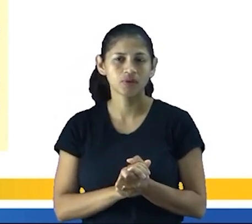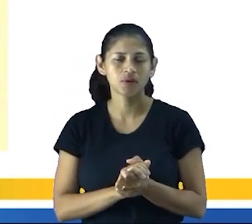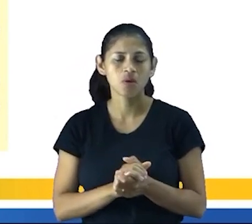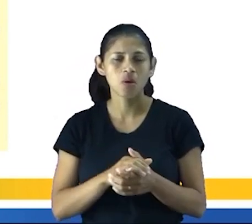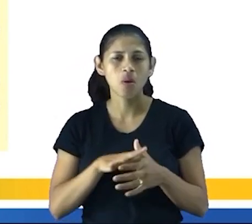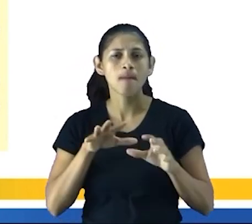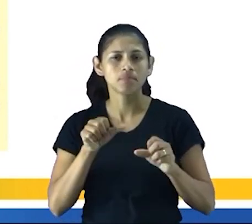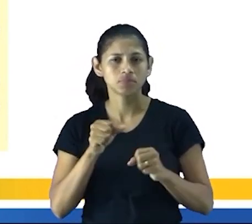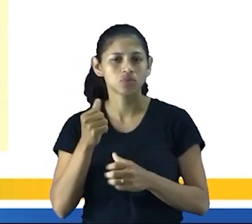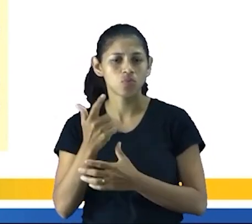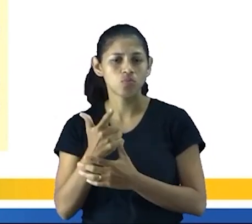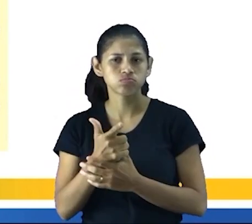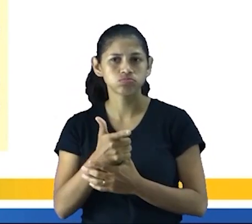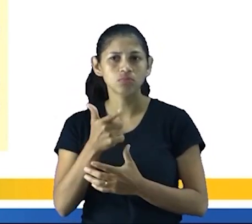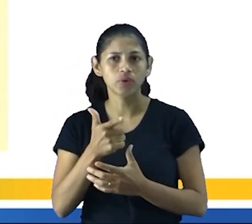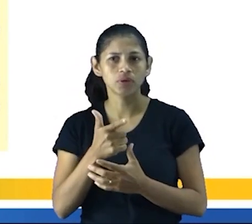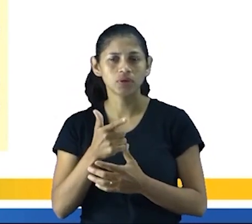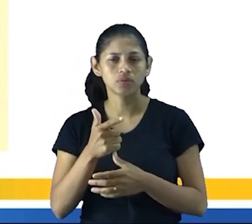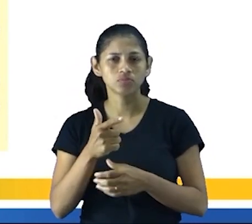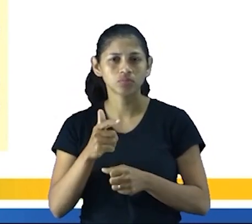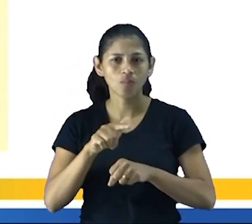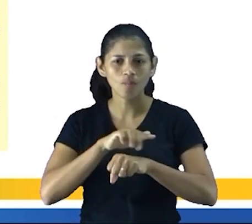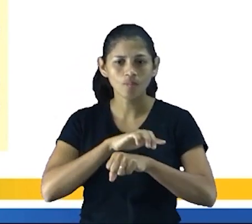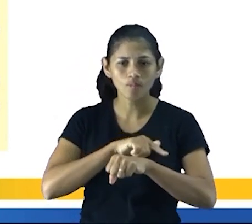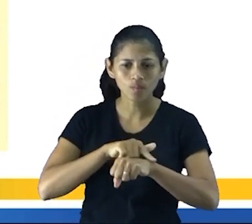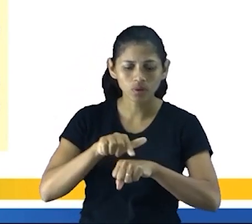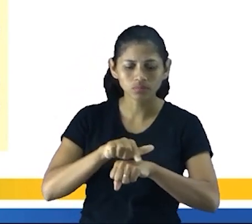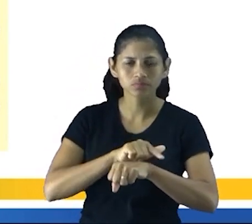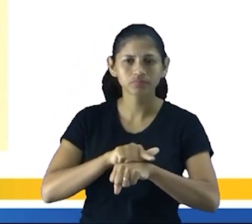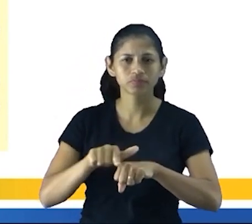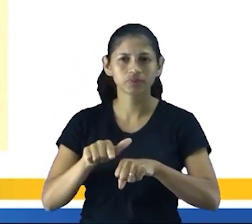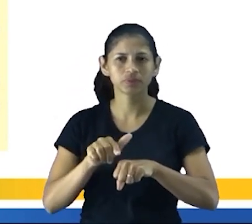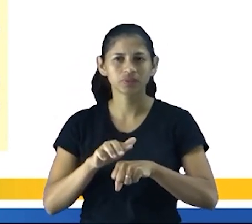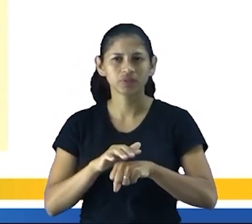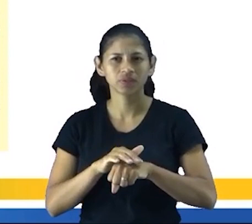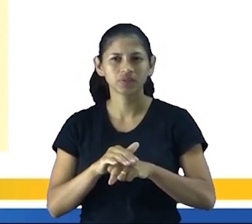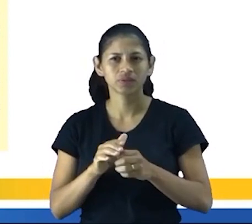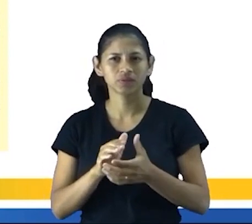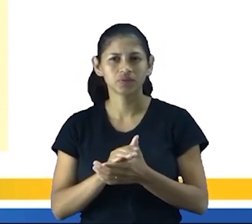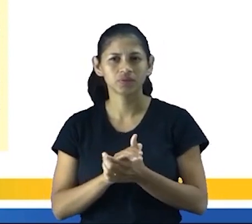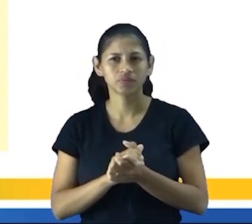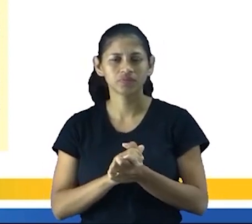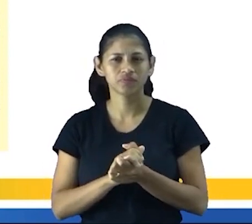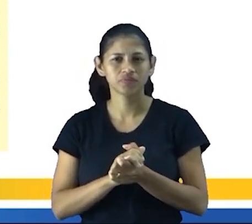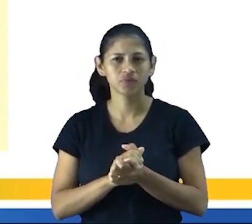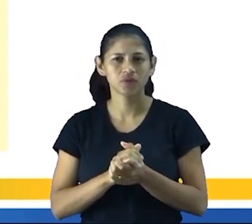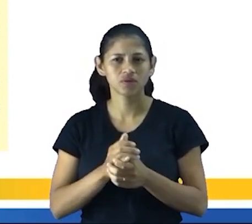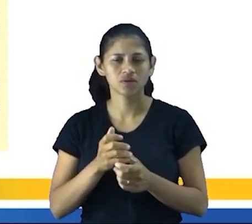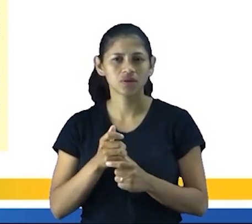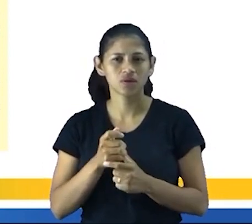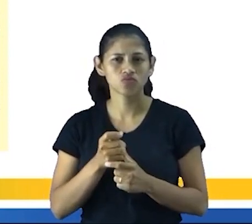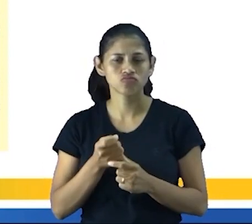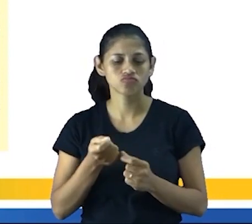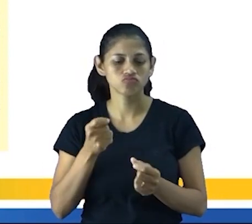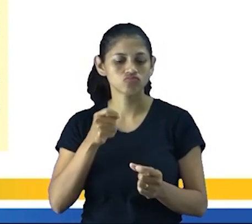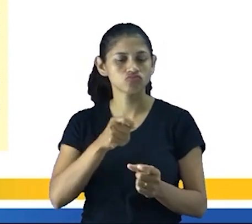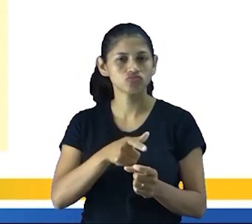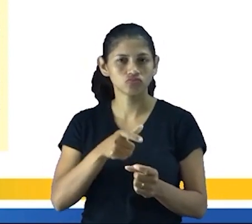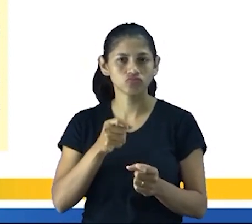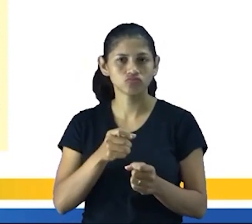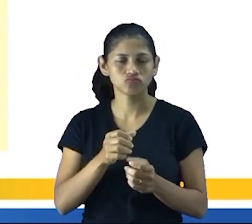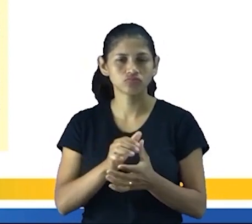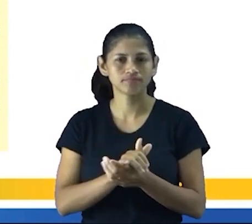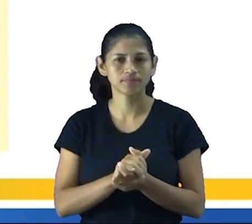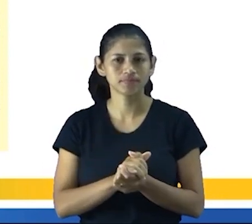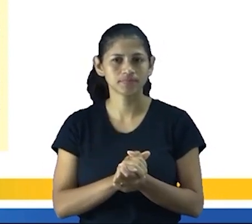o saca-trapo e fez tensas de carregá-la bem para a cachorra